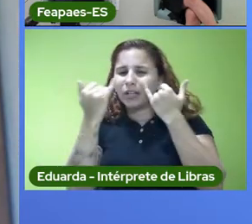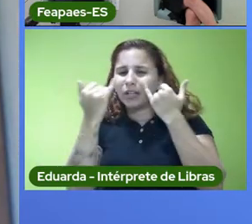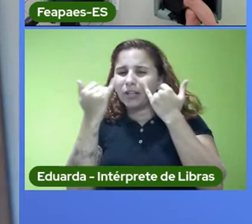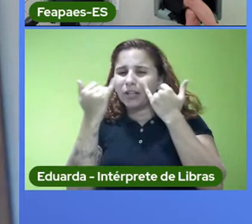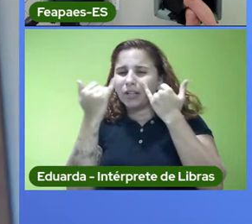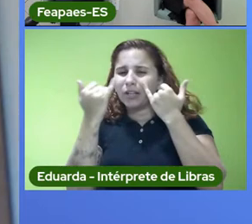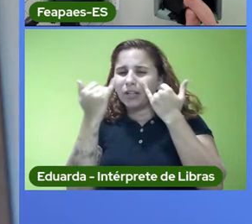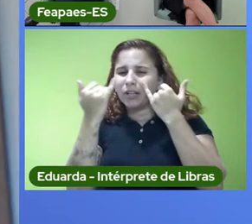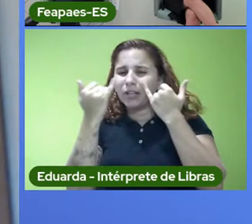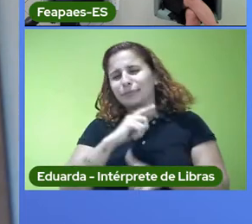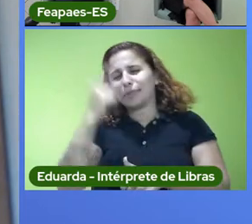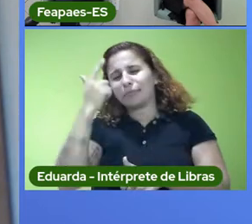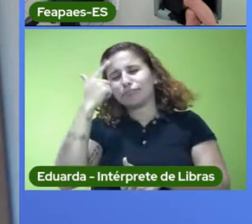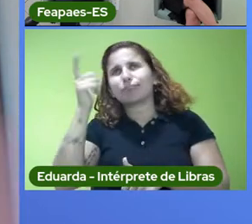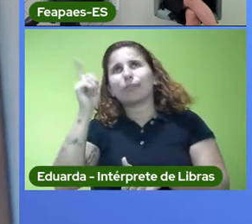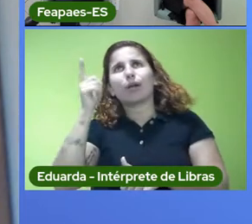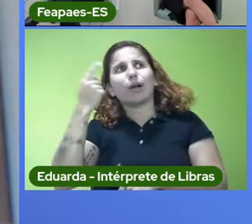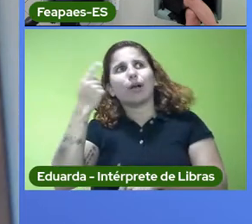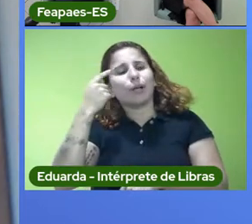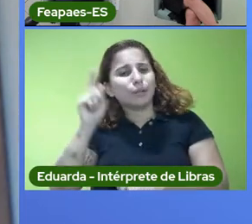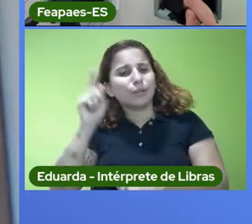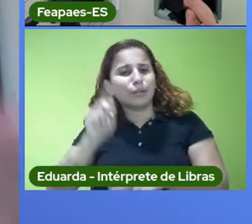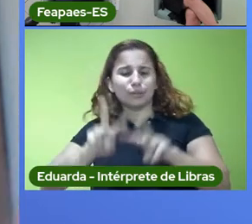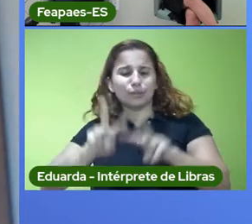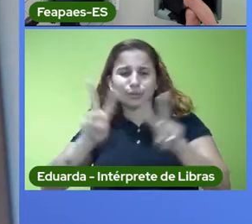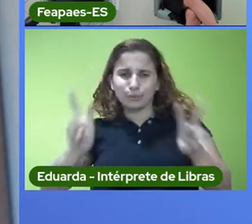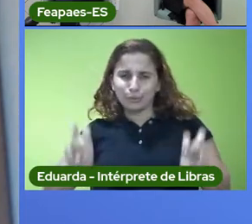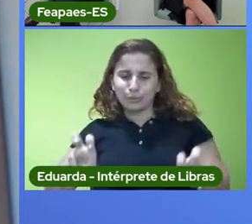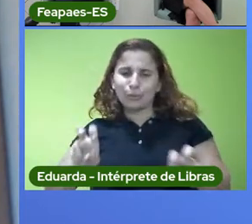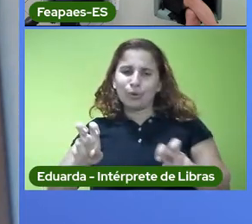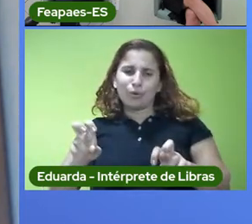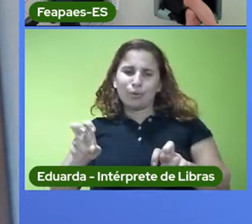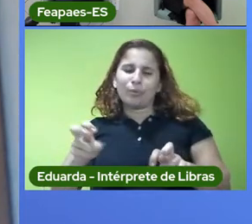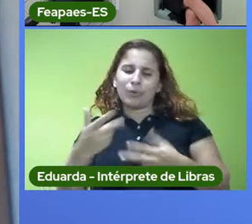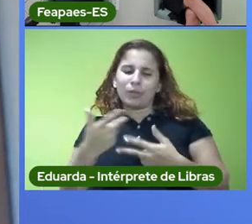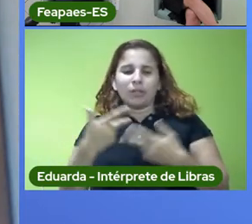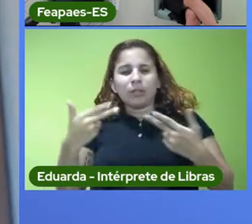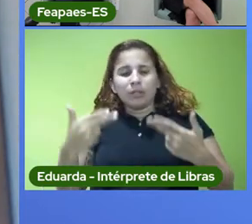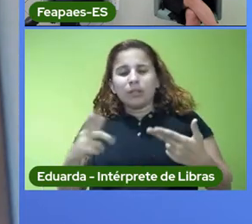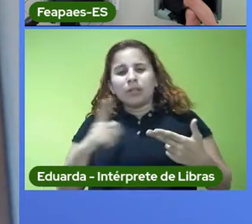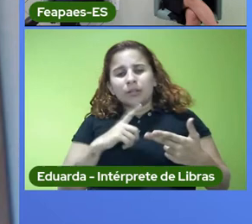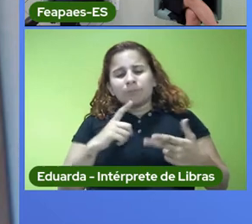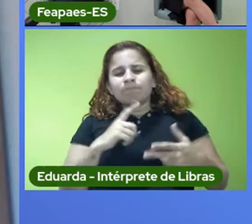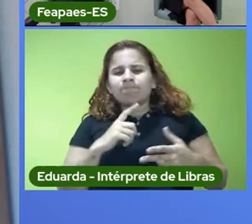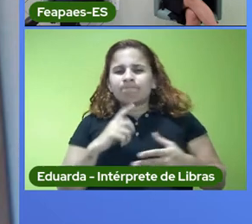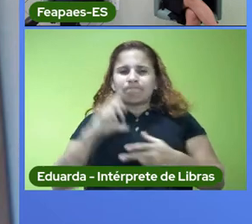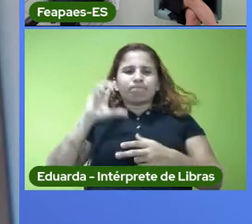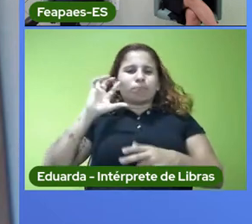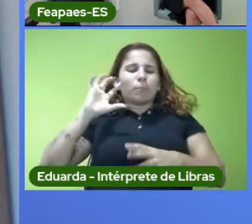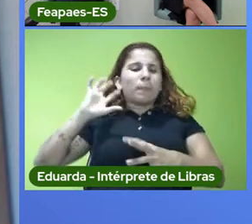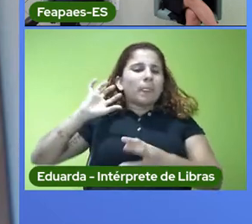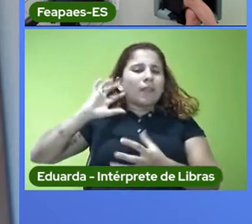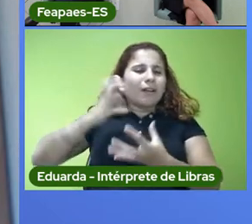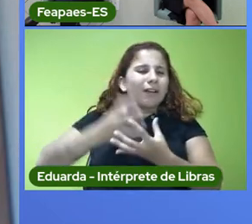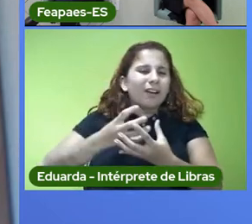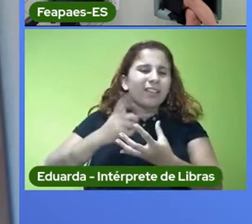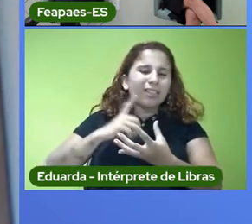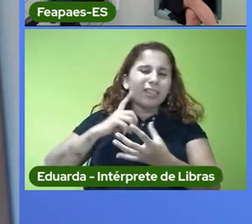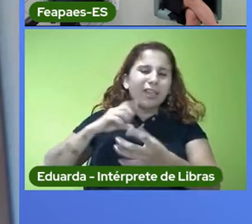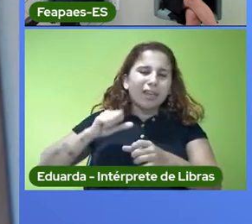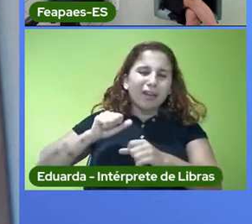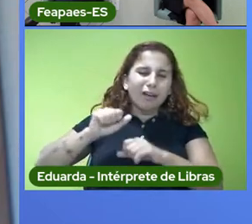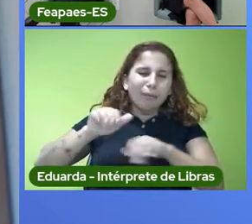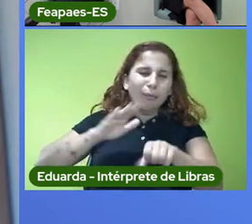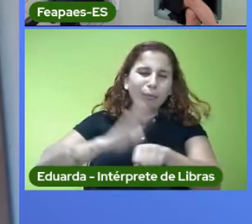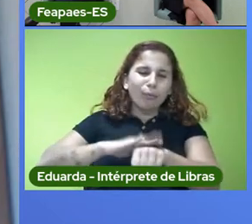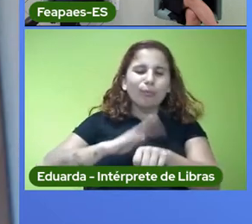cunho moralista, que vão se sedimentando aí, né, no imaginário, nas práticas sociais. Nada melhor do que para enfrentar tudo isso